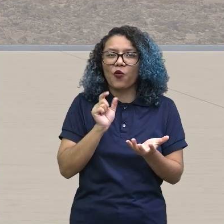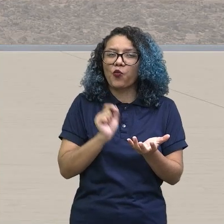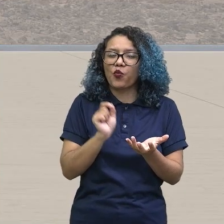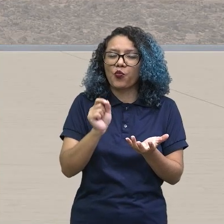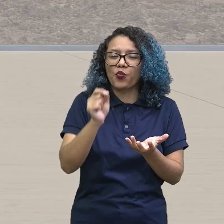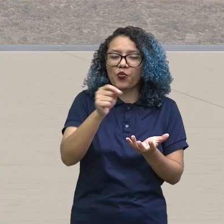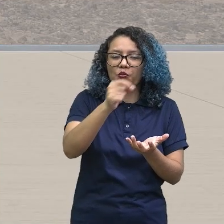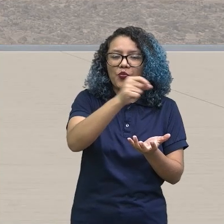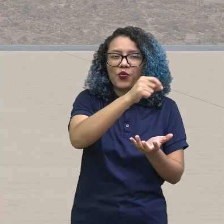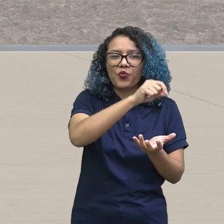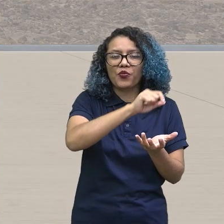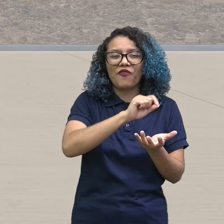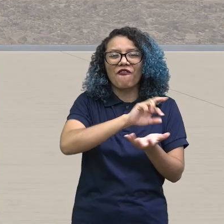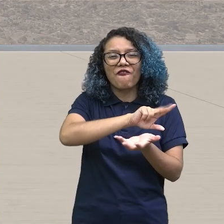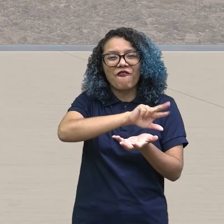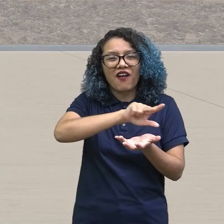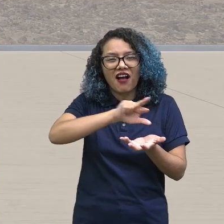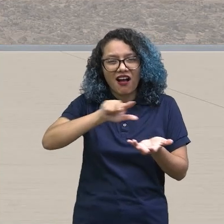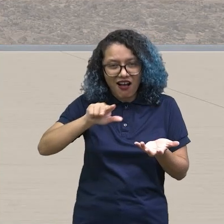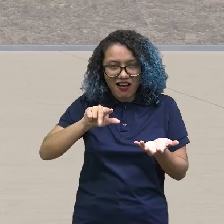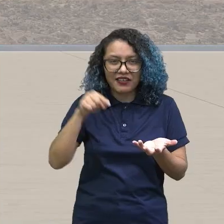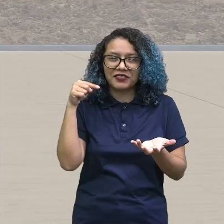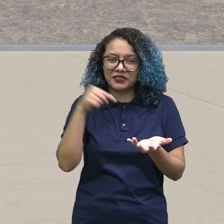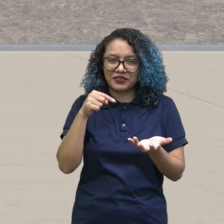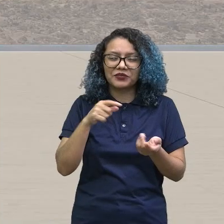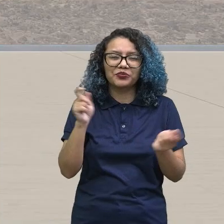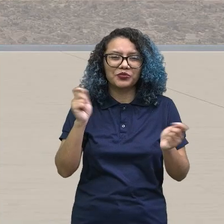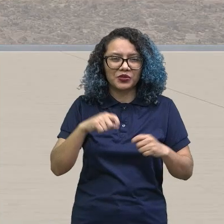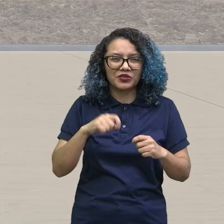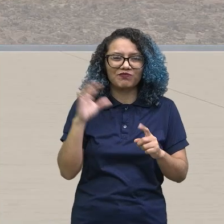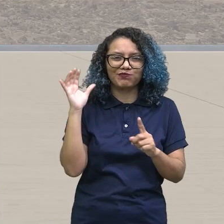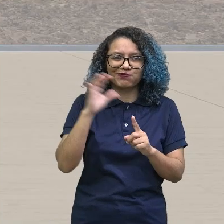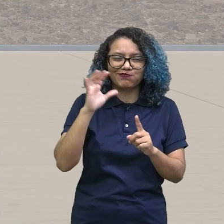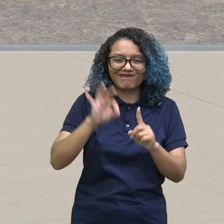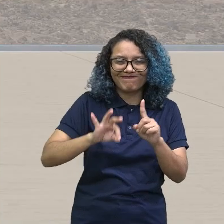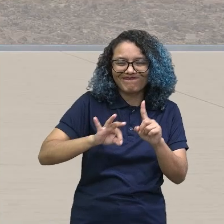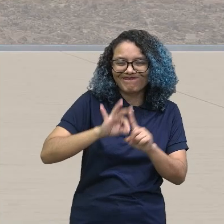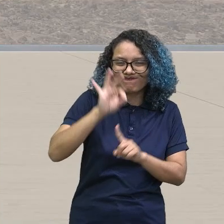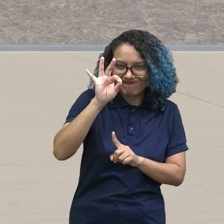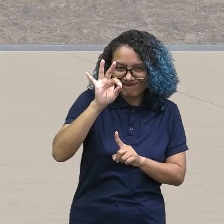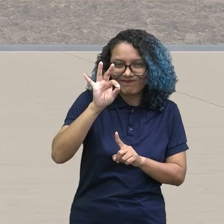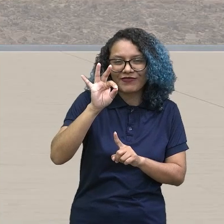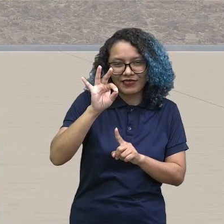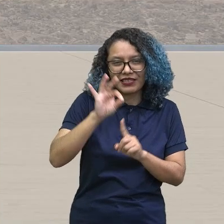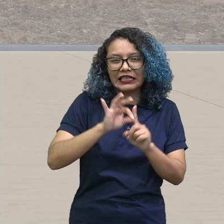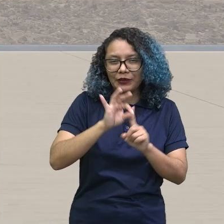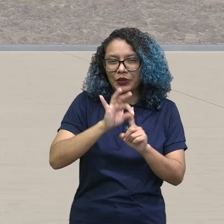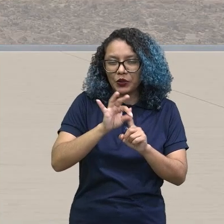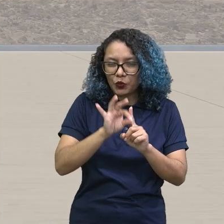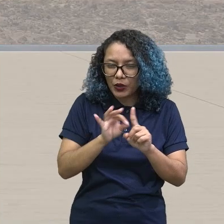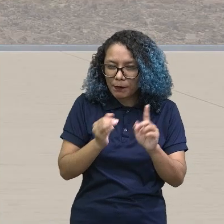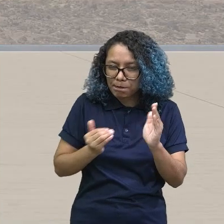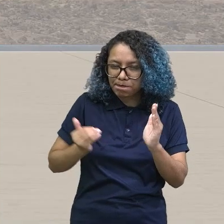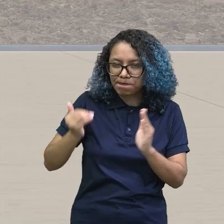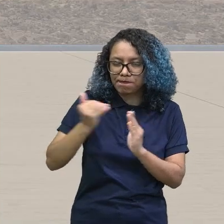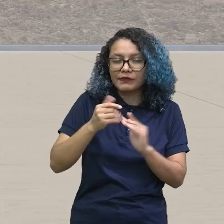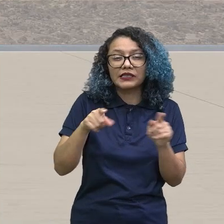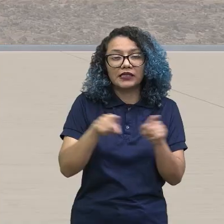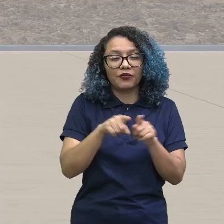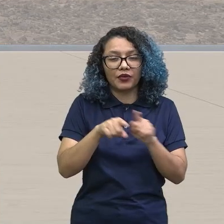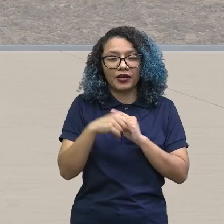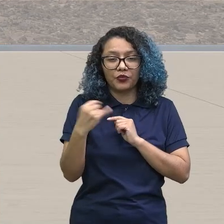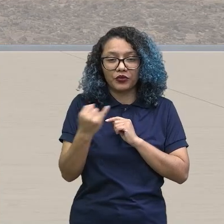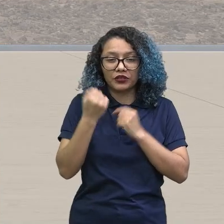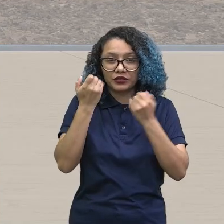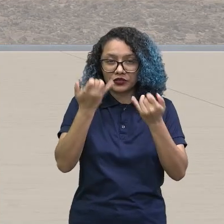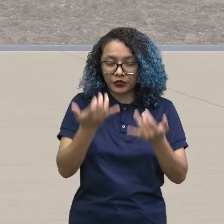sofrem consequências do aumento da temperatura, do aquecimento global, né? É importante ressaltar também que no dia